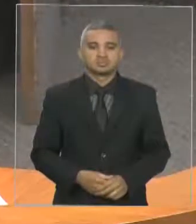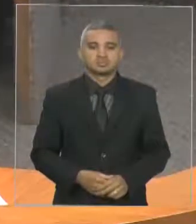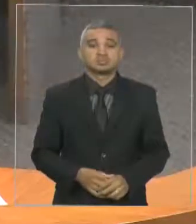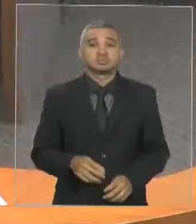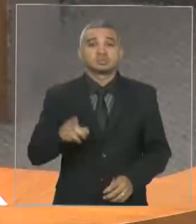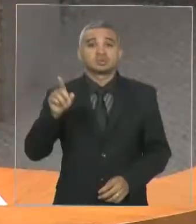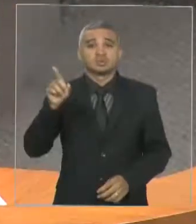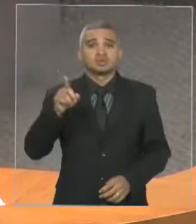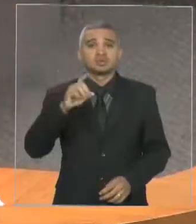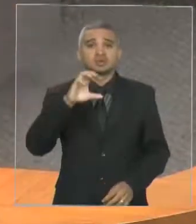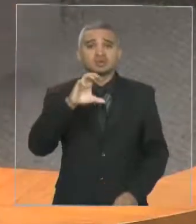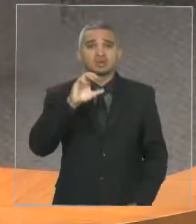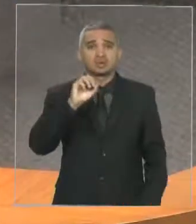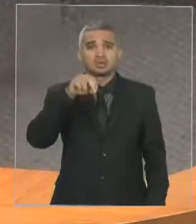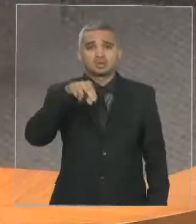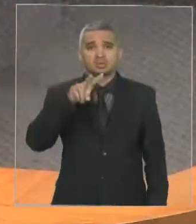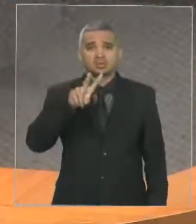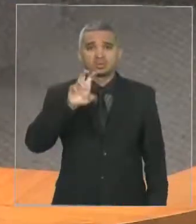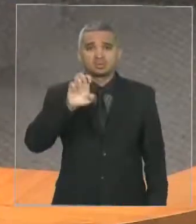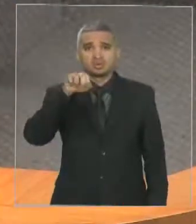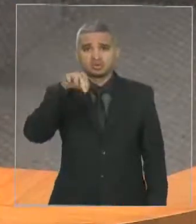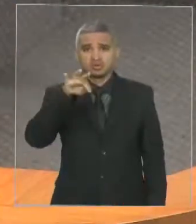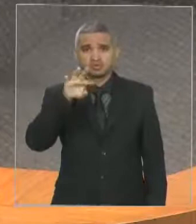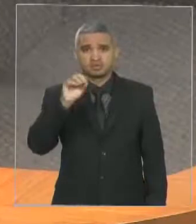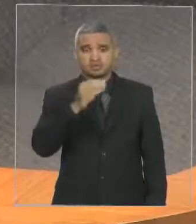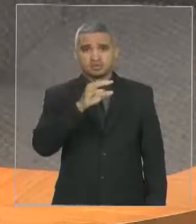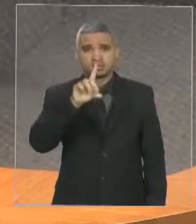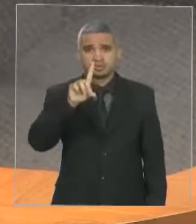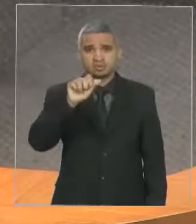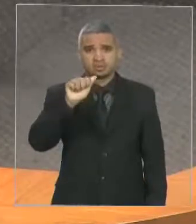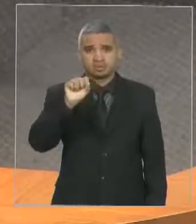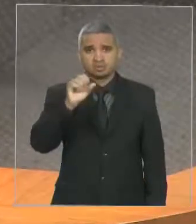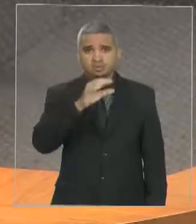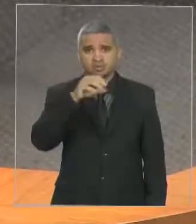das Mercedes, porque o nosso auditório aqui do Fernando Falcão